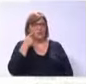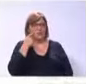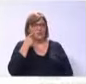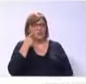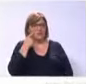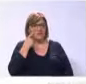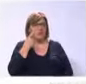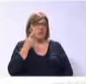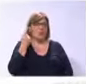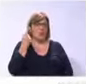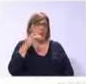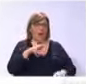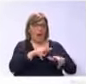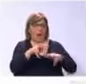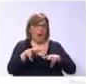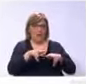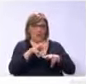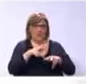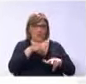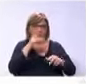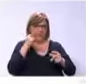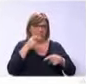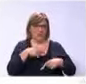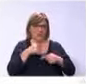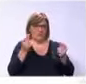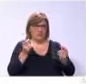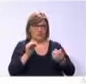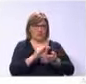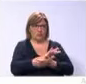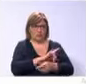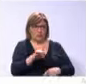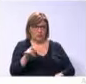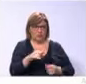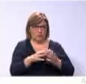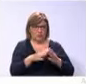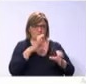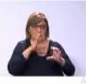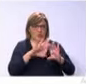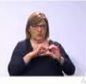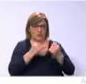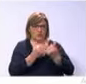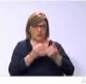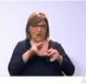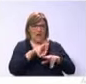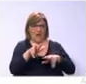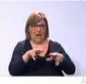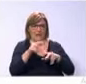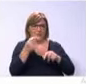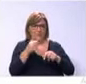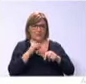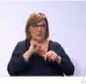áudio é foi divulgado na china é na imprensa também né na comunicação social um áudio homem que